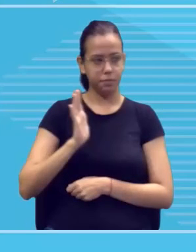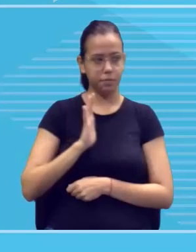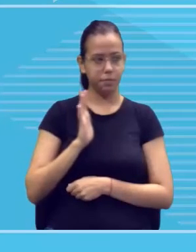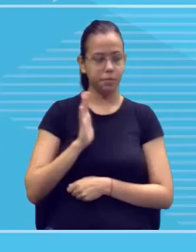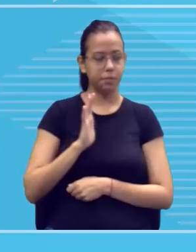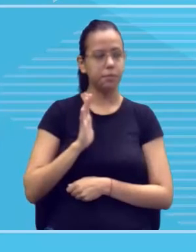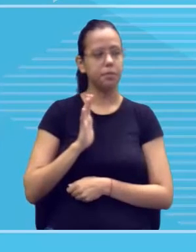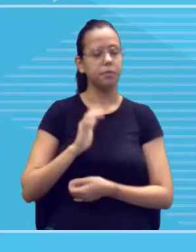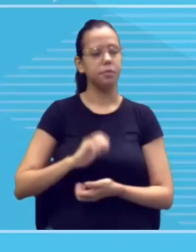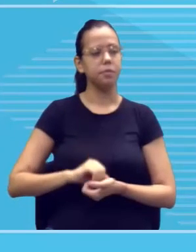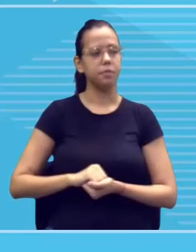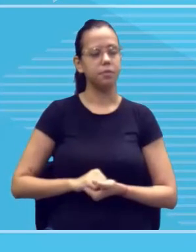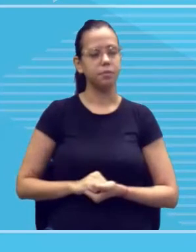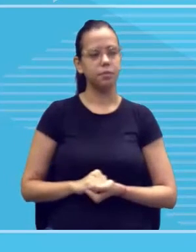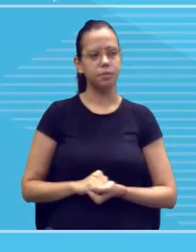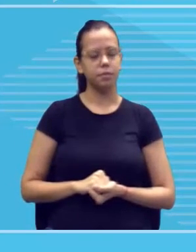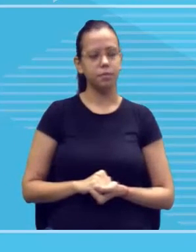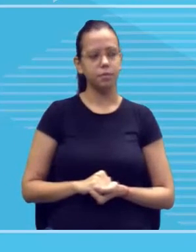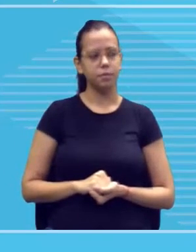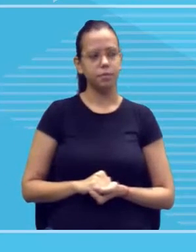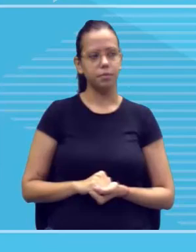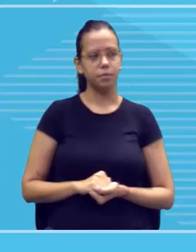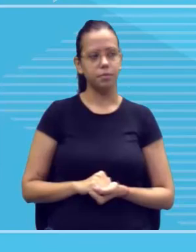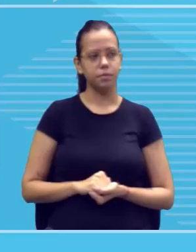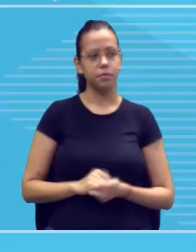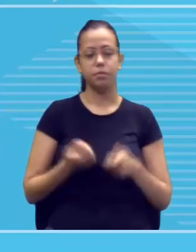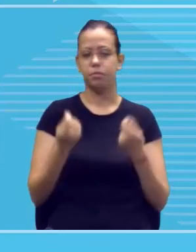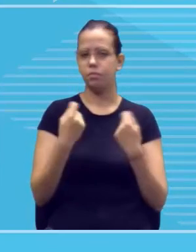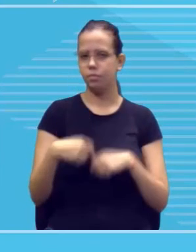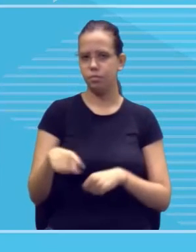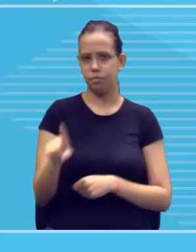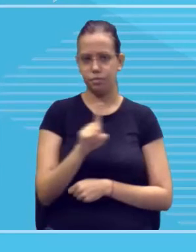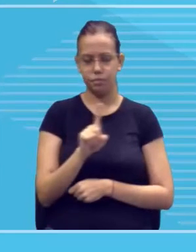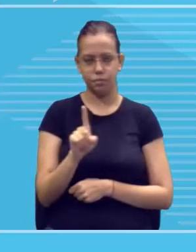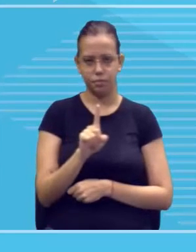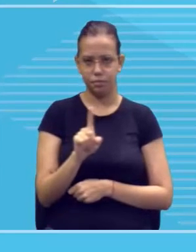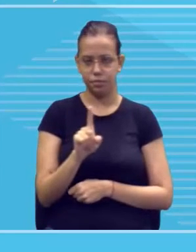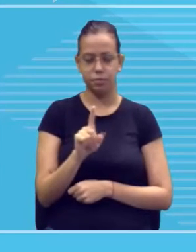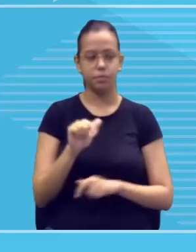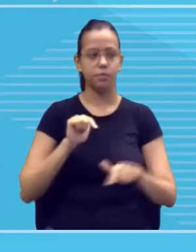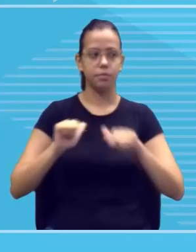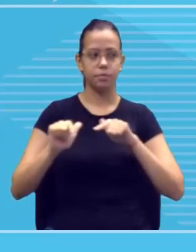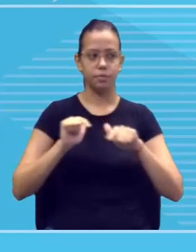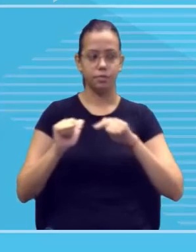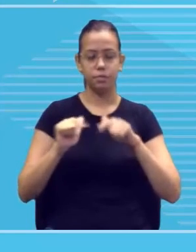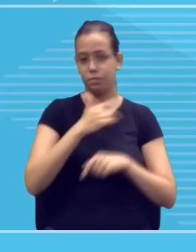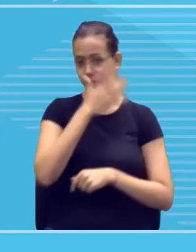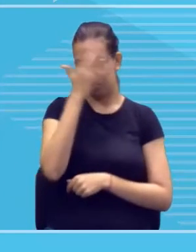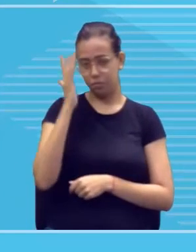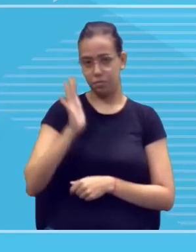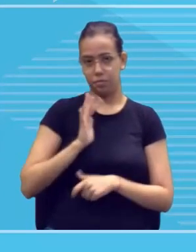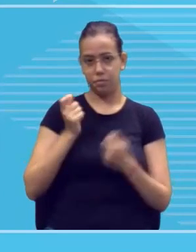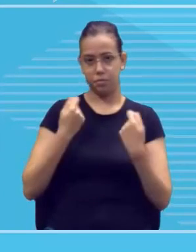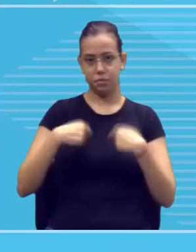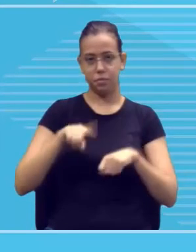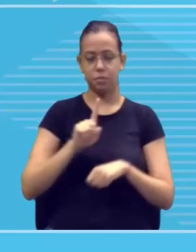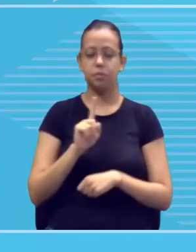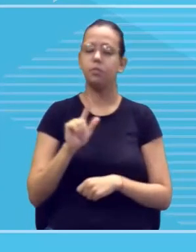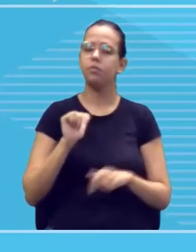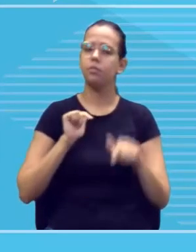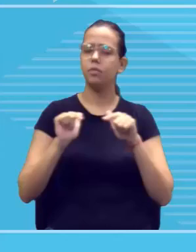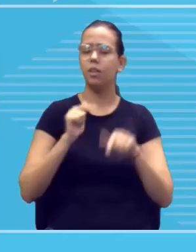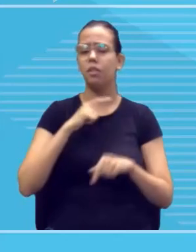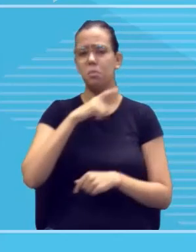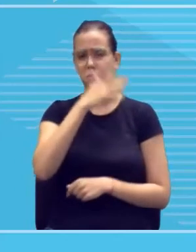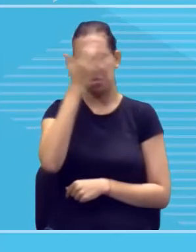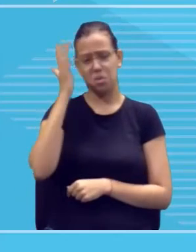suas ricas não deveriam não precisam trabalhar Pois é tem gente que apesar de